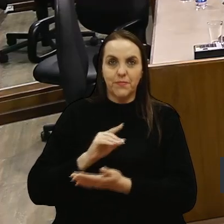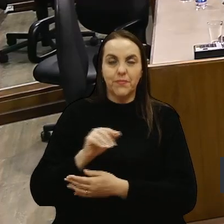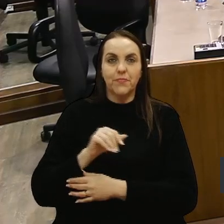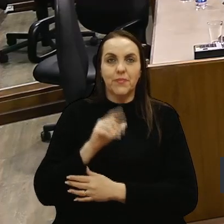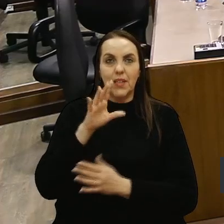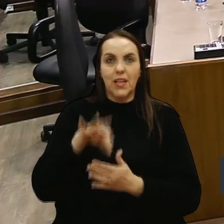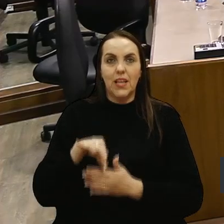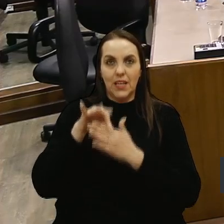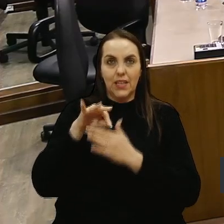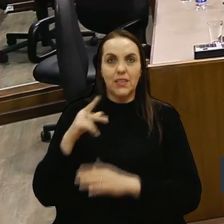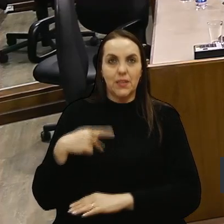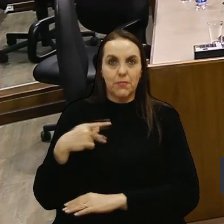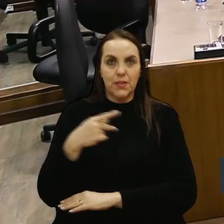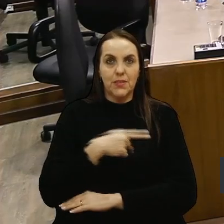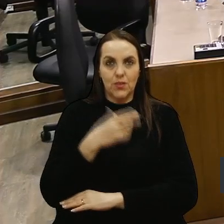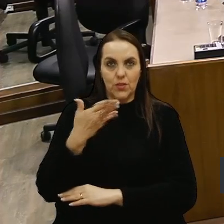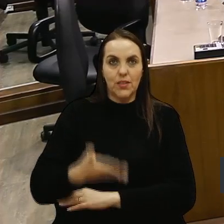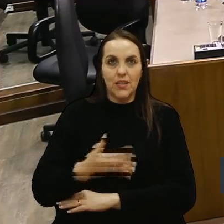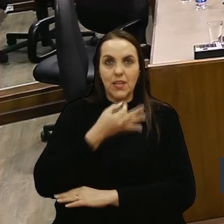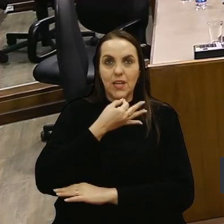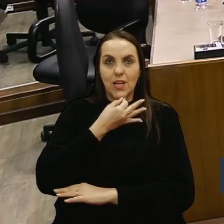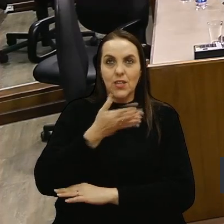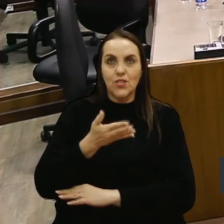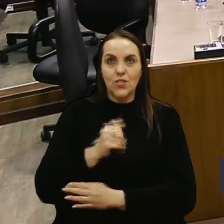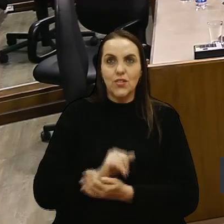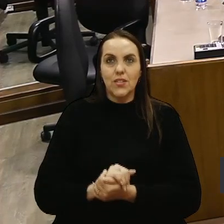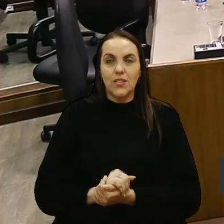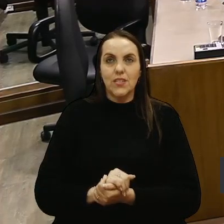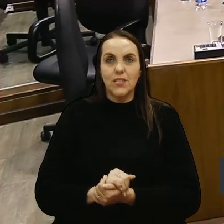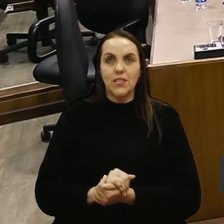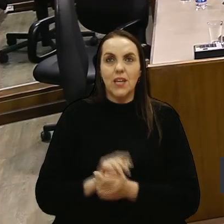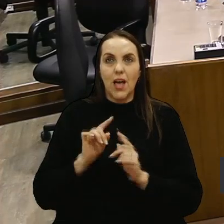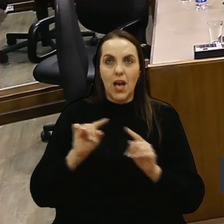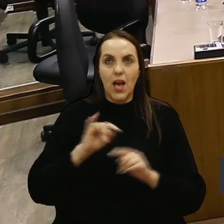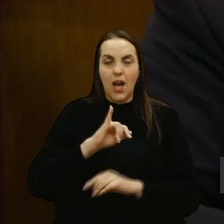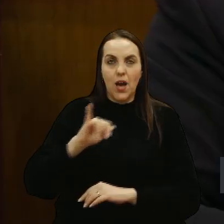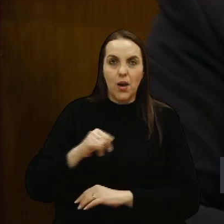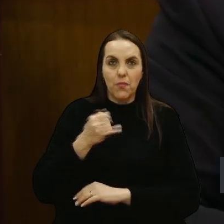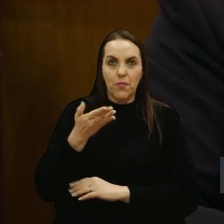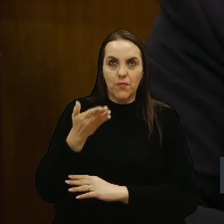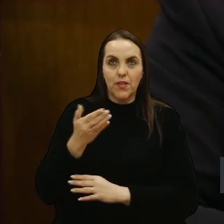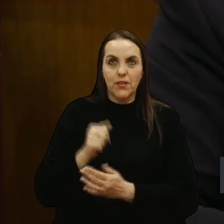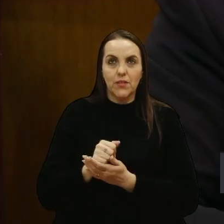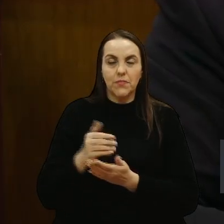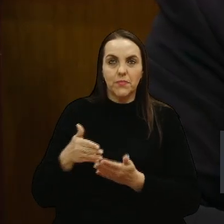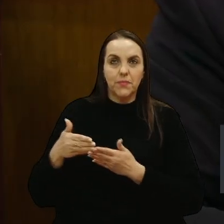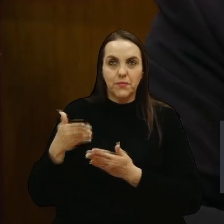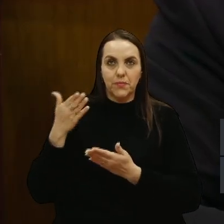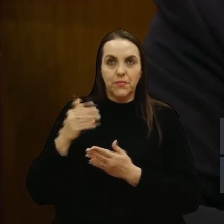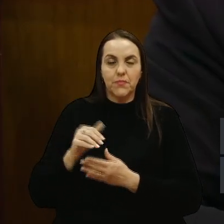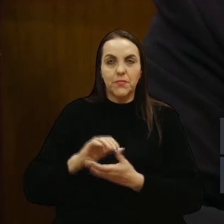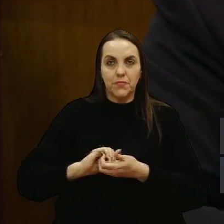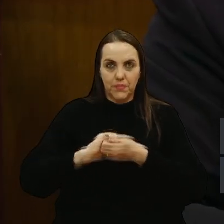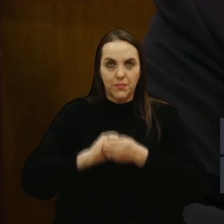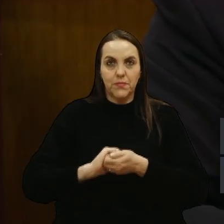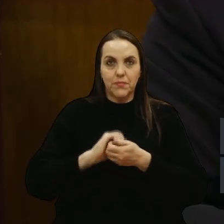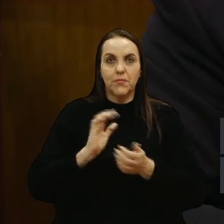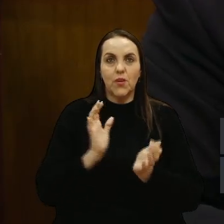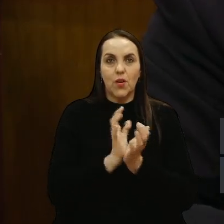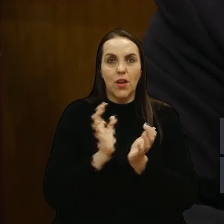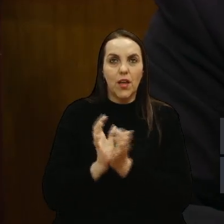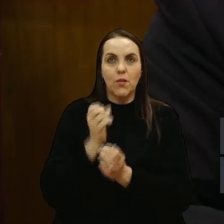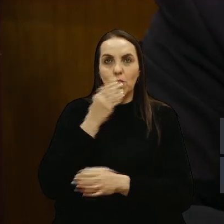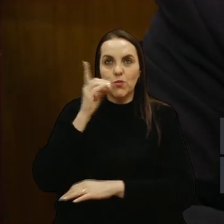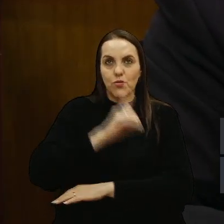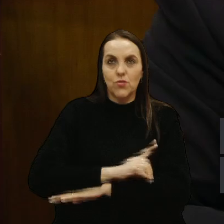aqui da cidade de Caxias do Sul. Não, o presidente é o... Em razão disso. Tá. Mas, não, aproveitando a parte, saudar os colegas com o dia e dizer que... E